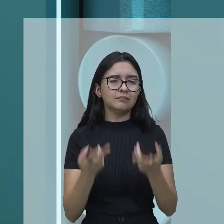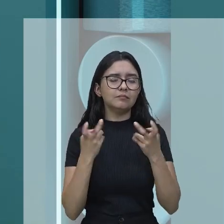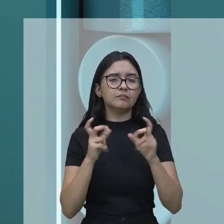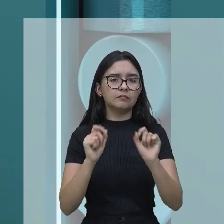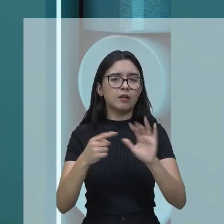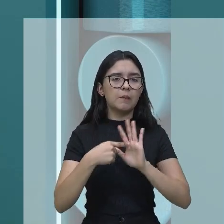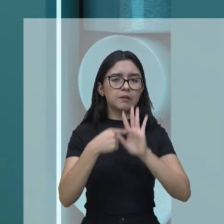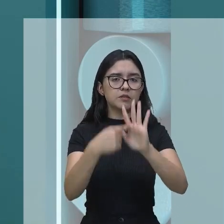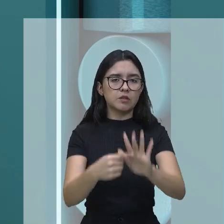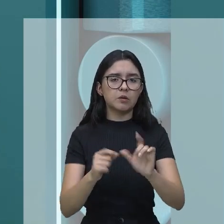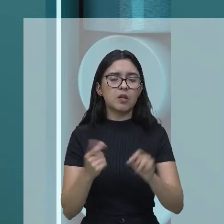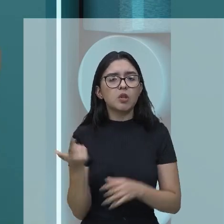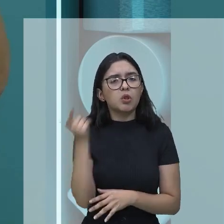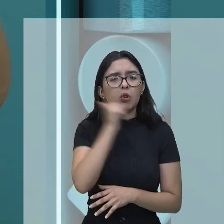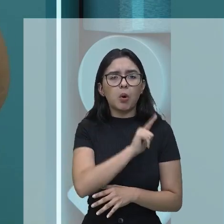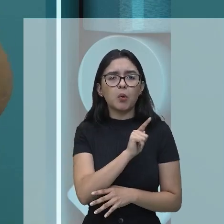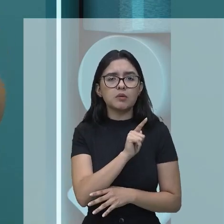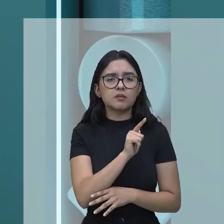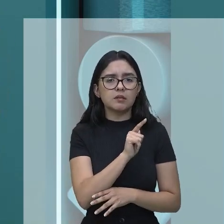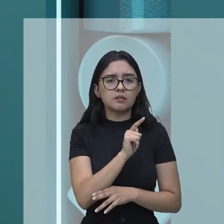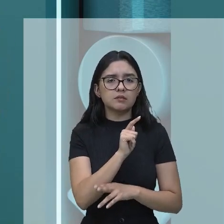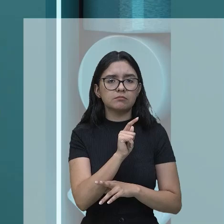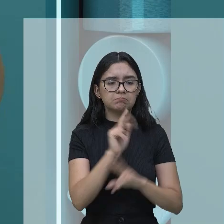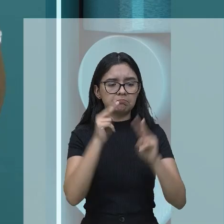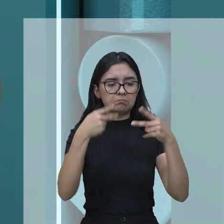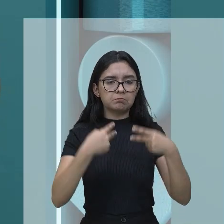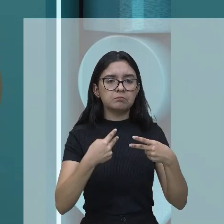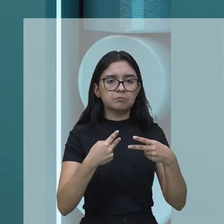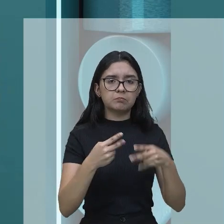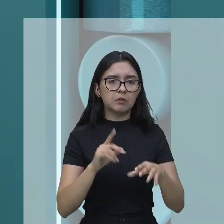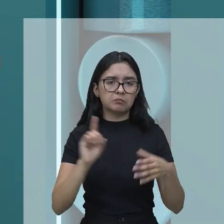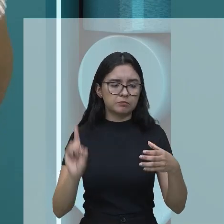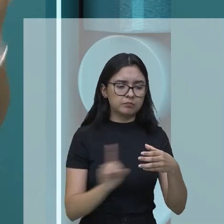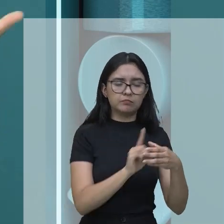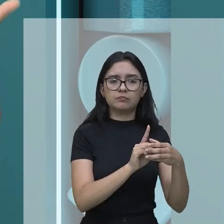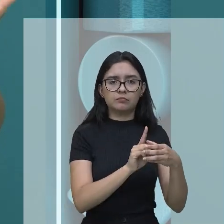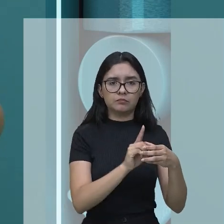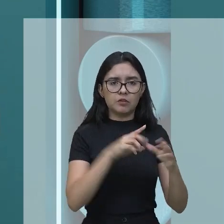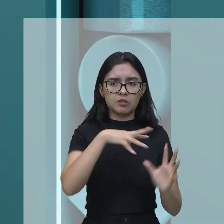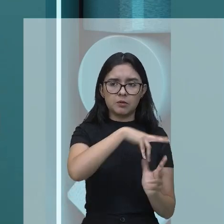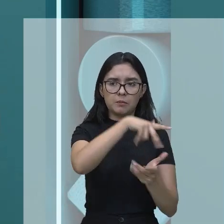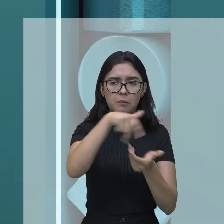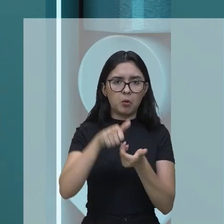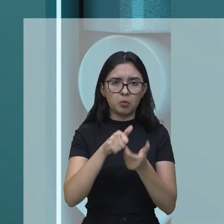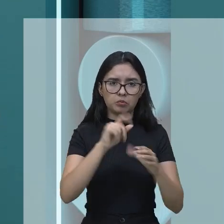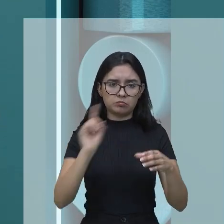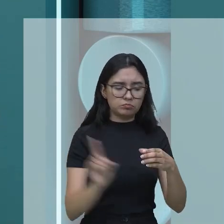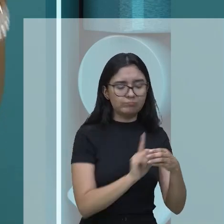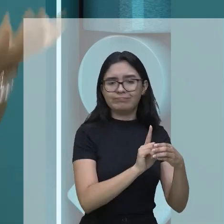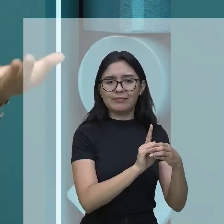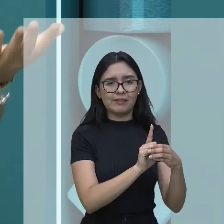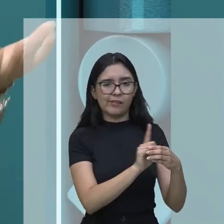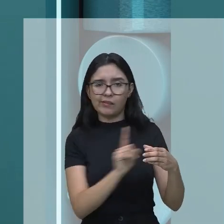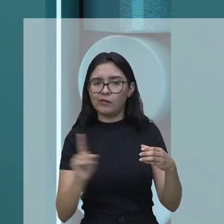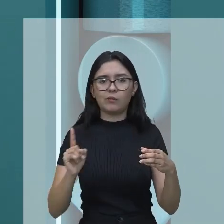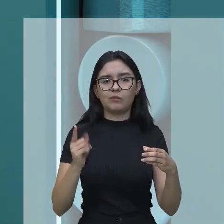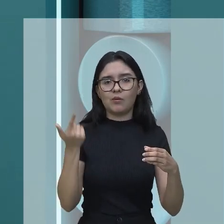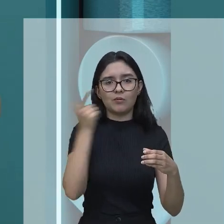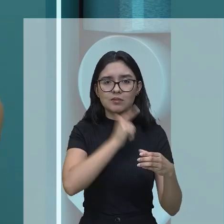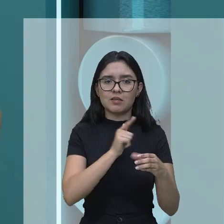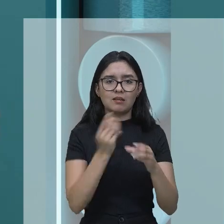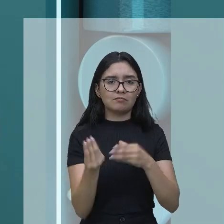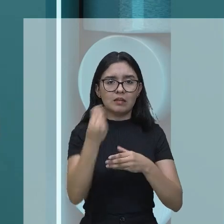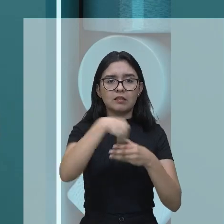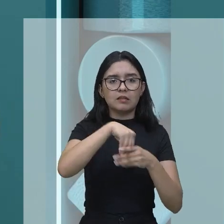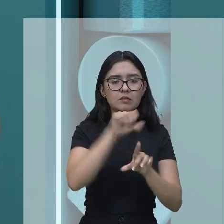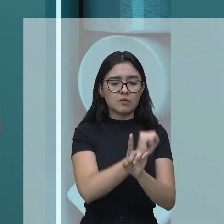ele não conseguisse se enxergar como parte desse mundo, como parte dessa sociedade. Por isso